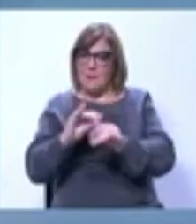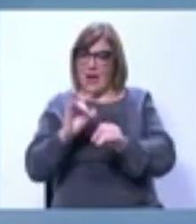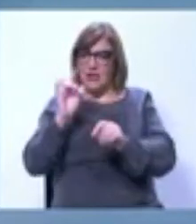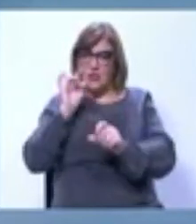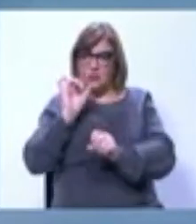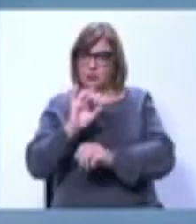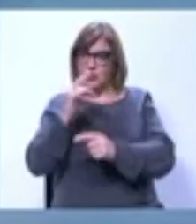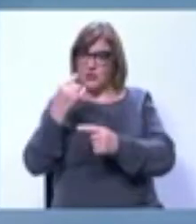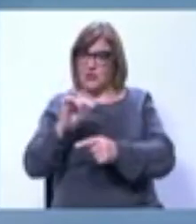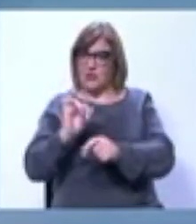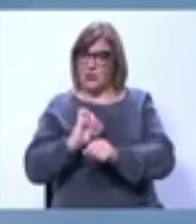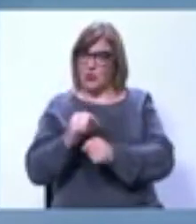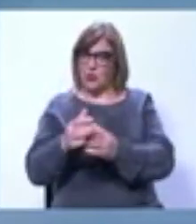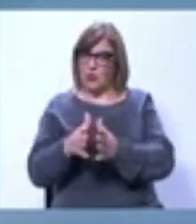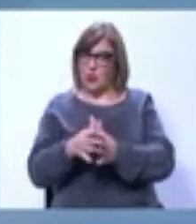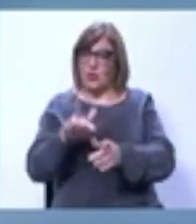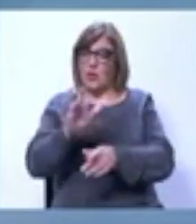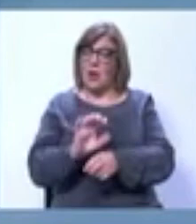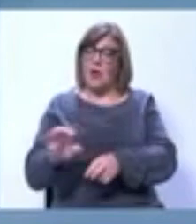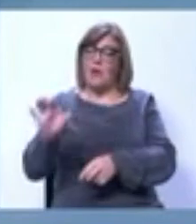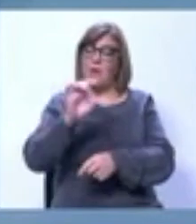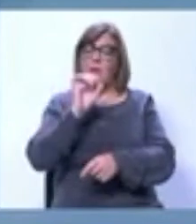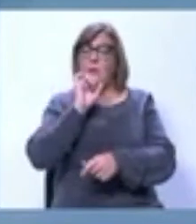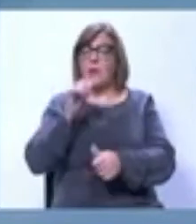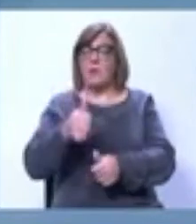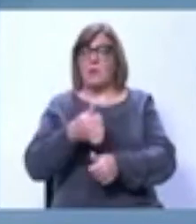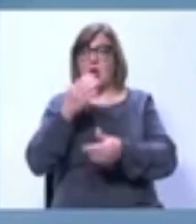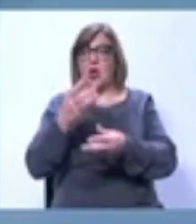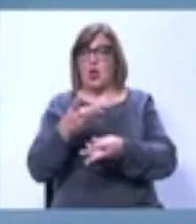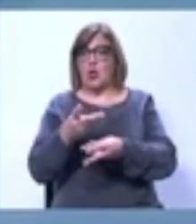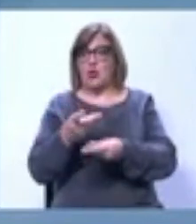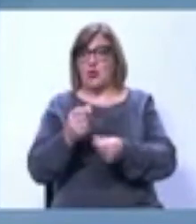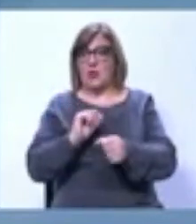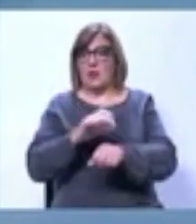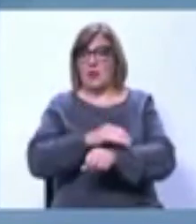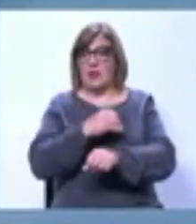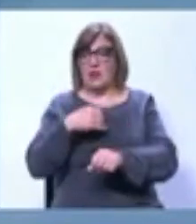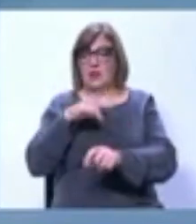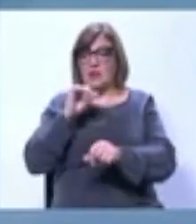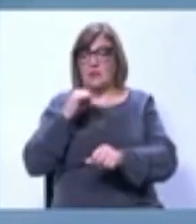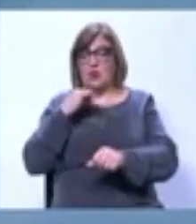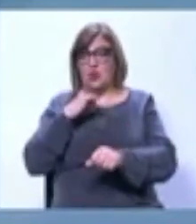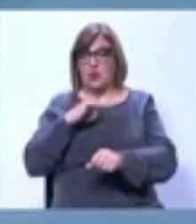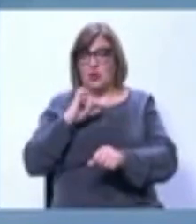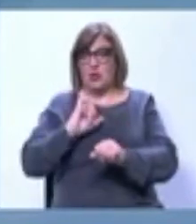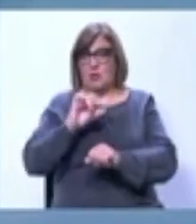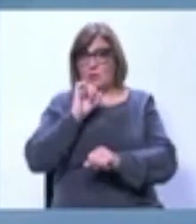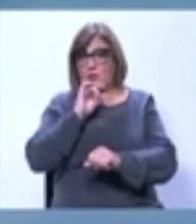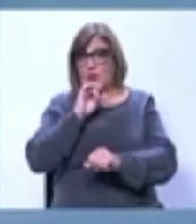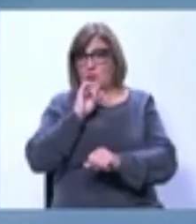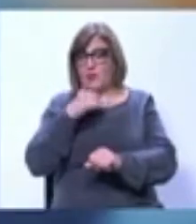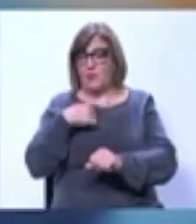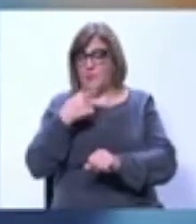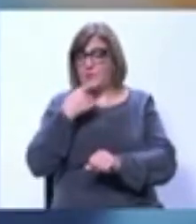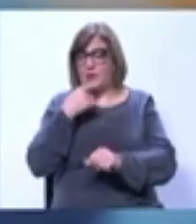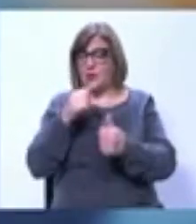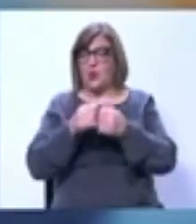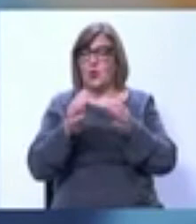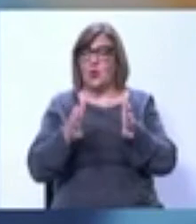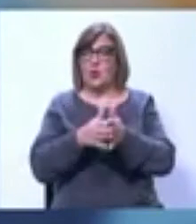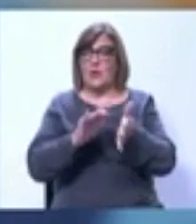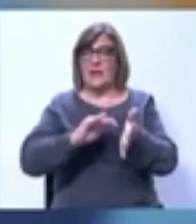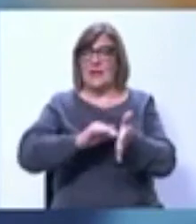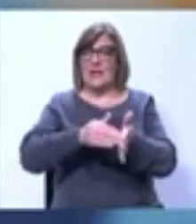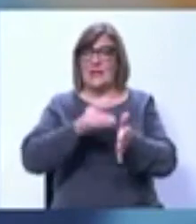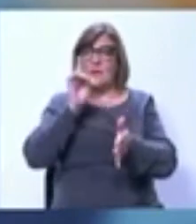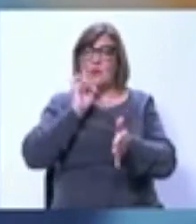precisos possível na abordagem e desta forma temos os melhores resultados clínicos e cirúrgicos possíveis aí eu percebi que todos